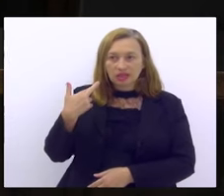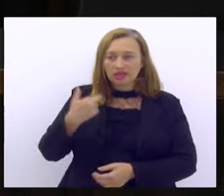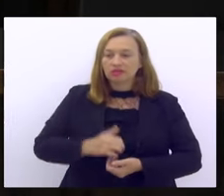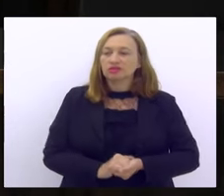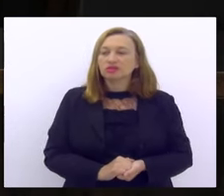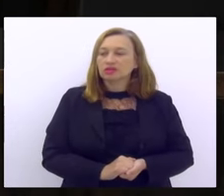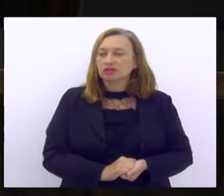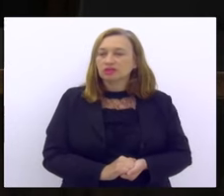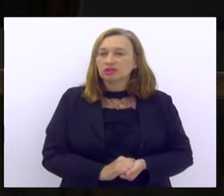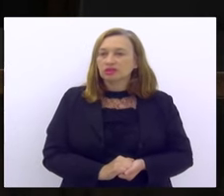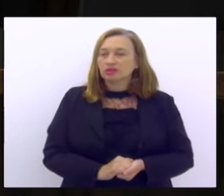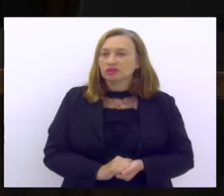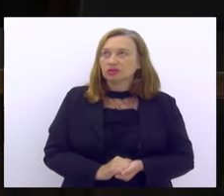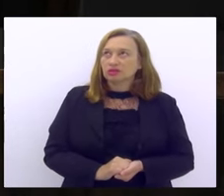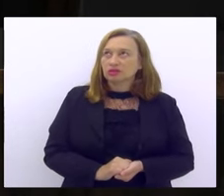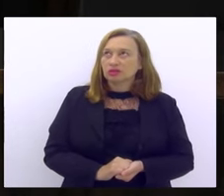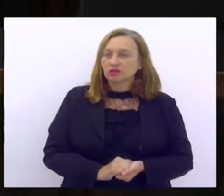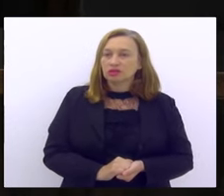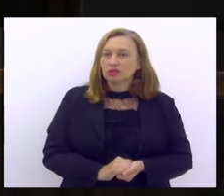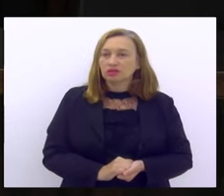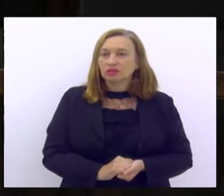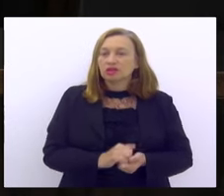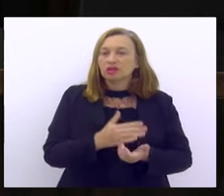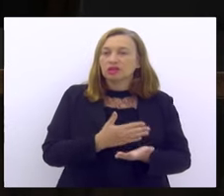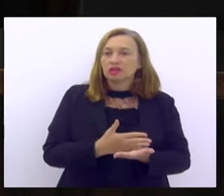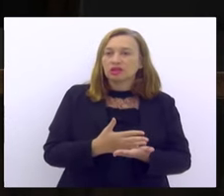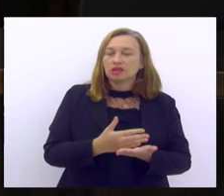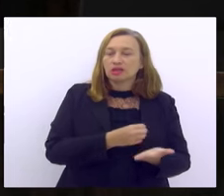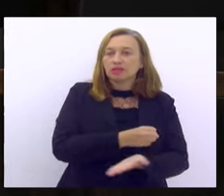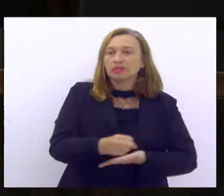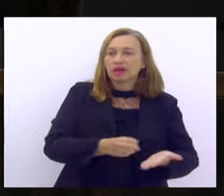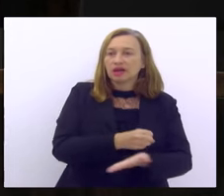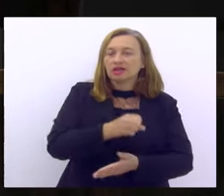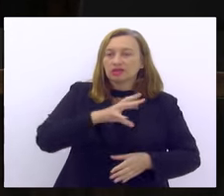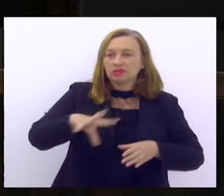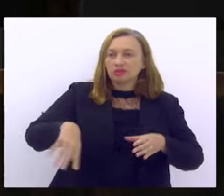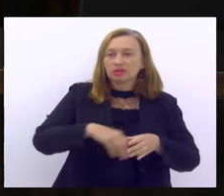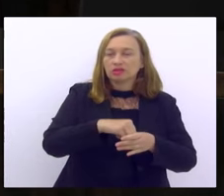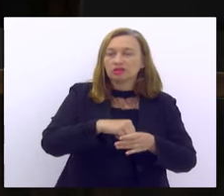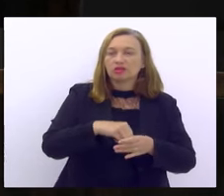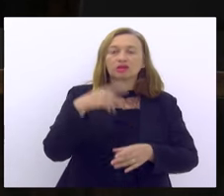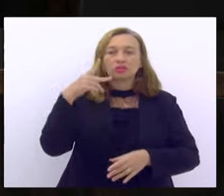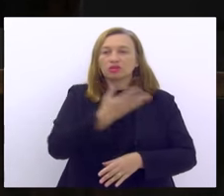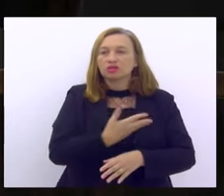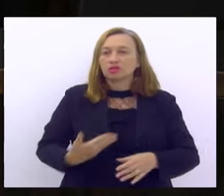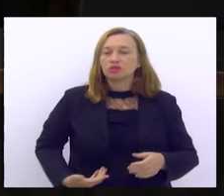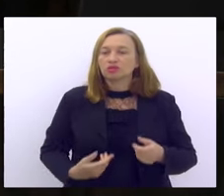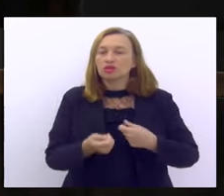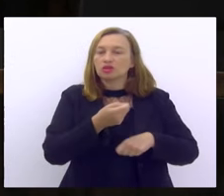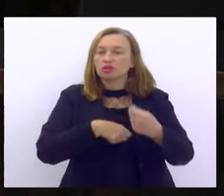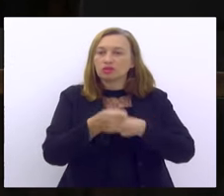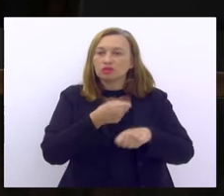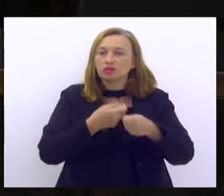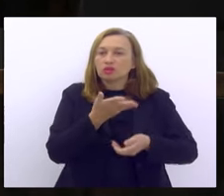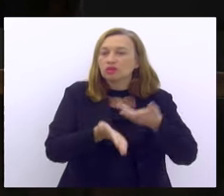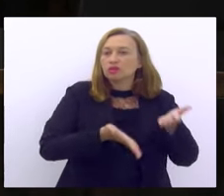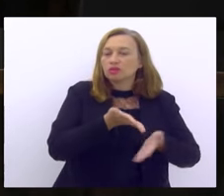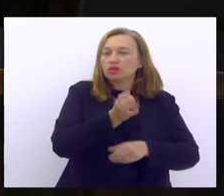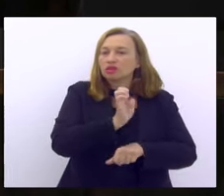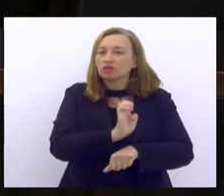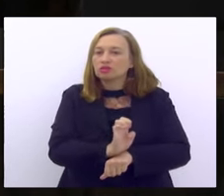que dispõe sobre o estabelecimento de diretrizes e princípios para a implementação de políticas públicas de economia no cuidado do